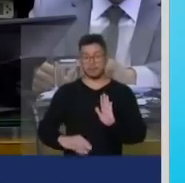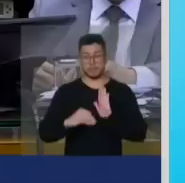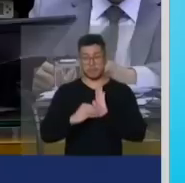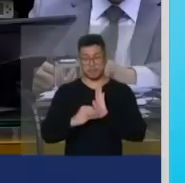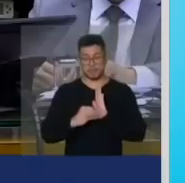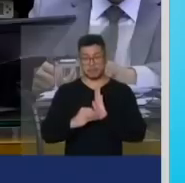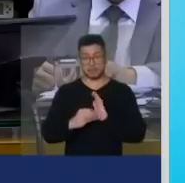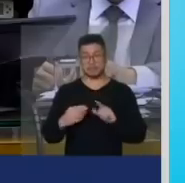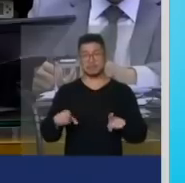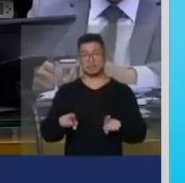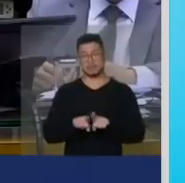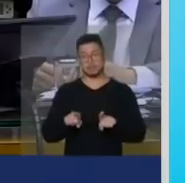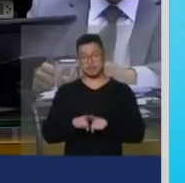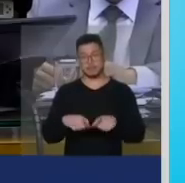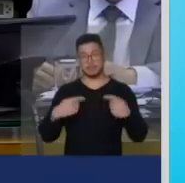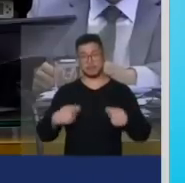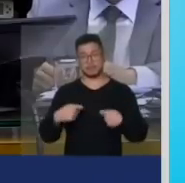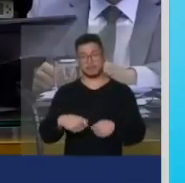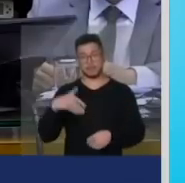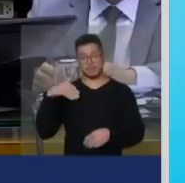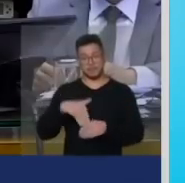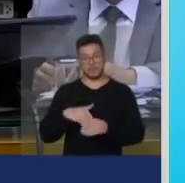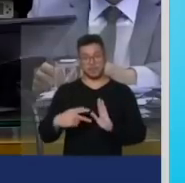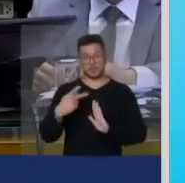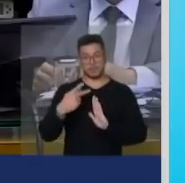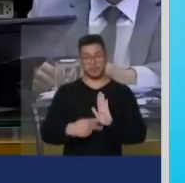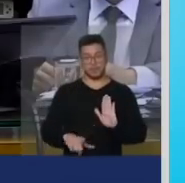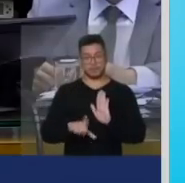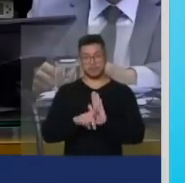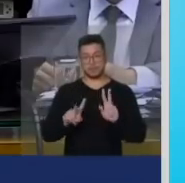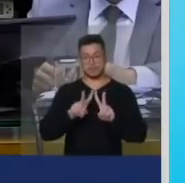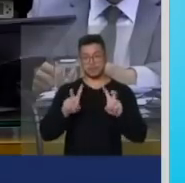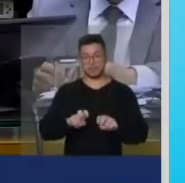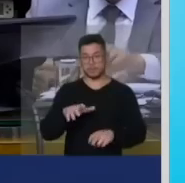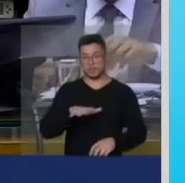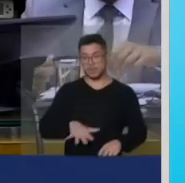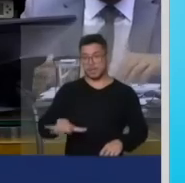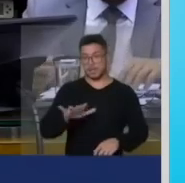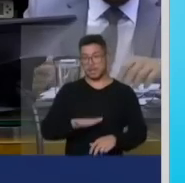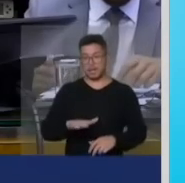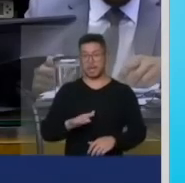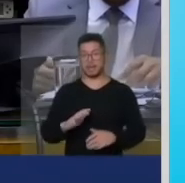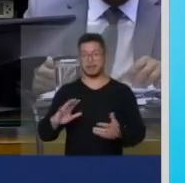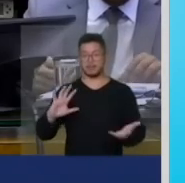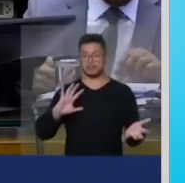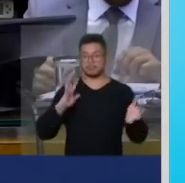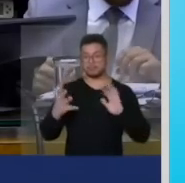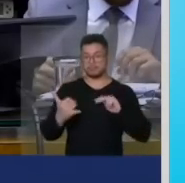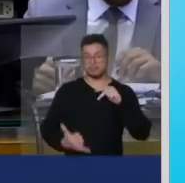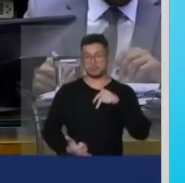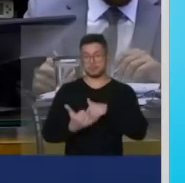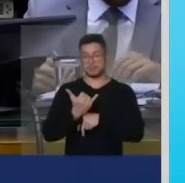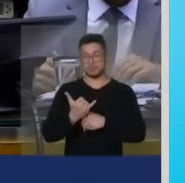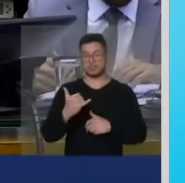liberação de recursos de acelerar a votação com essa liberação recorde nunca Jesus Vista na história desse país